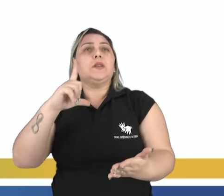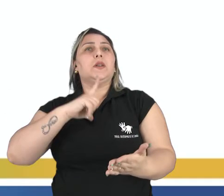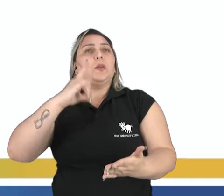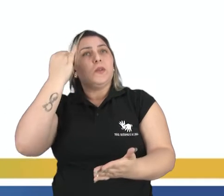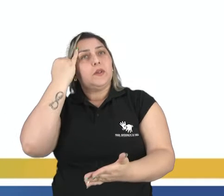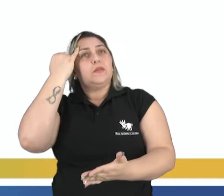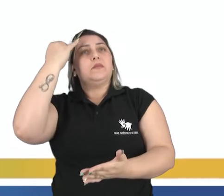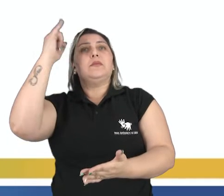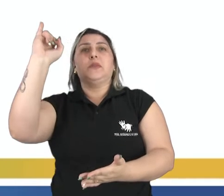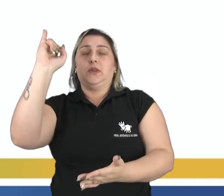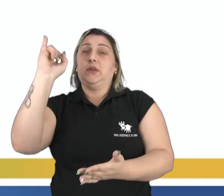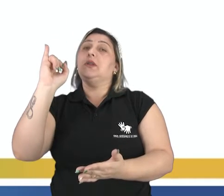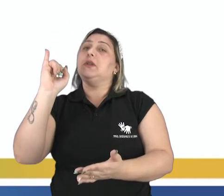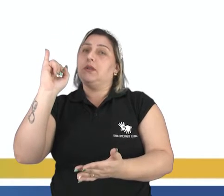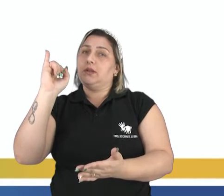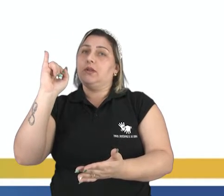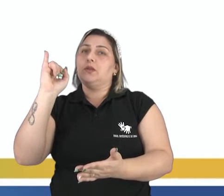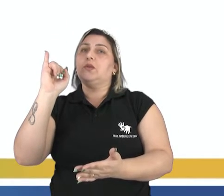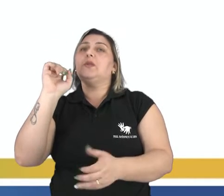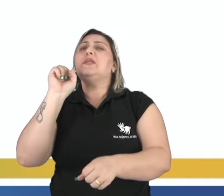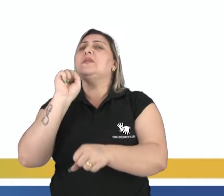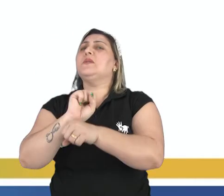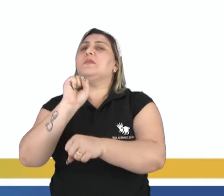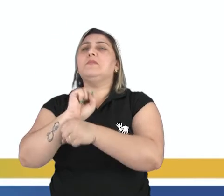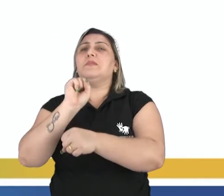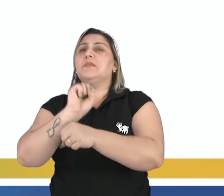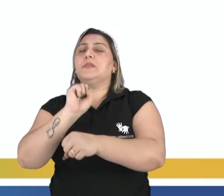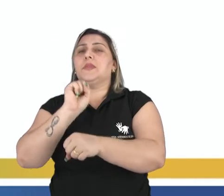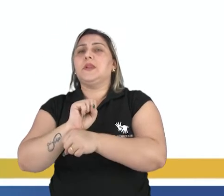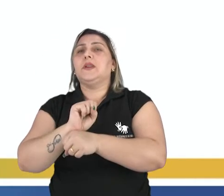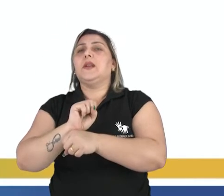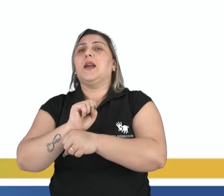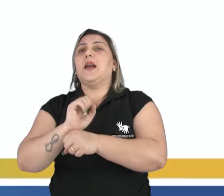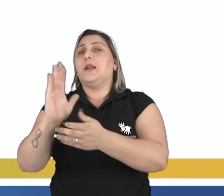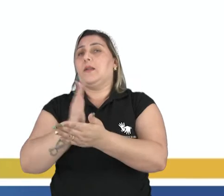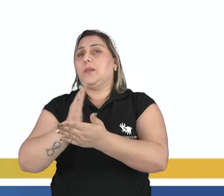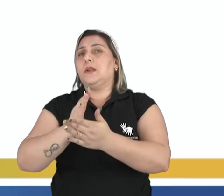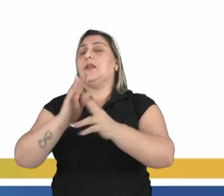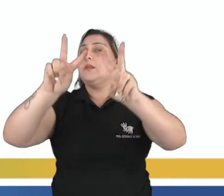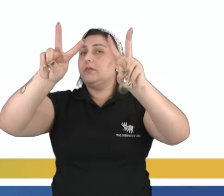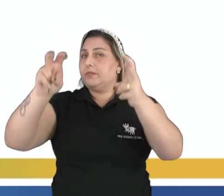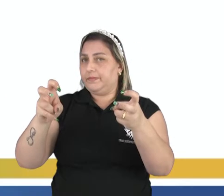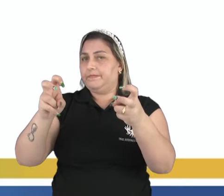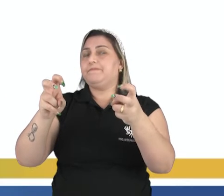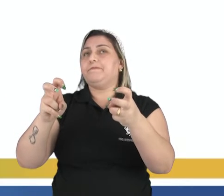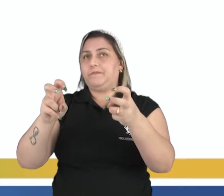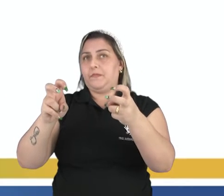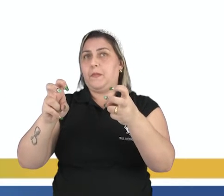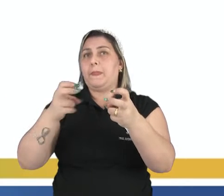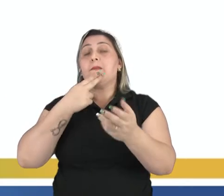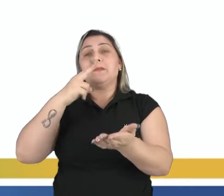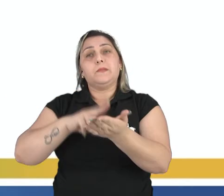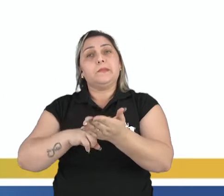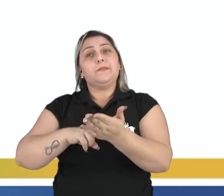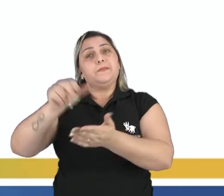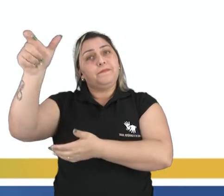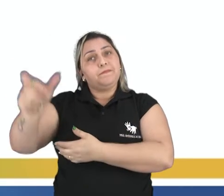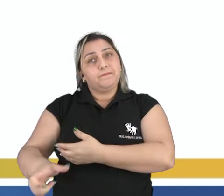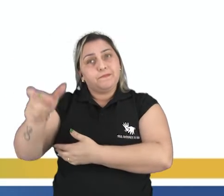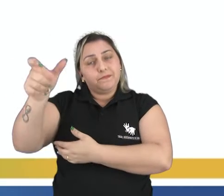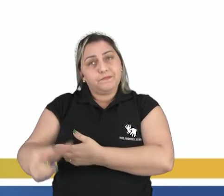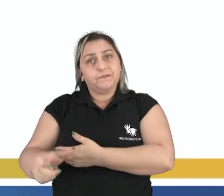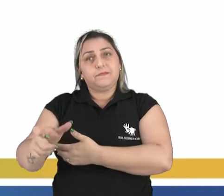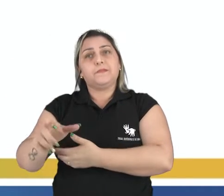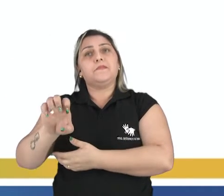ideia das expectativas daqueles em relação à linha editorial. Entretanto, as cartas de leitores constituem,